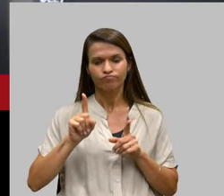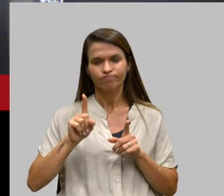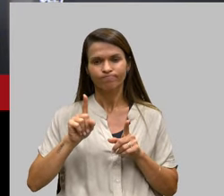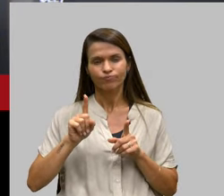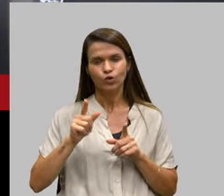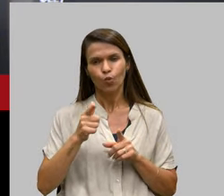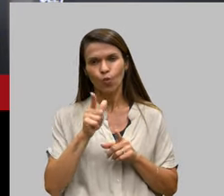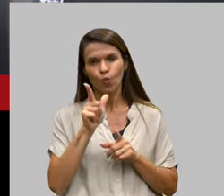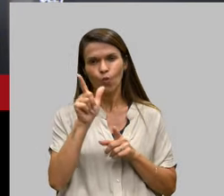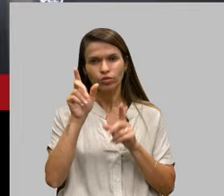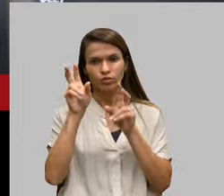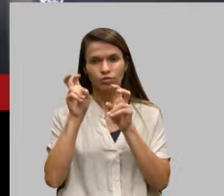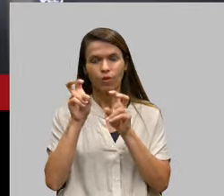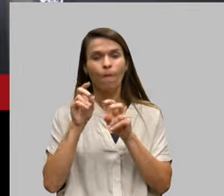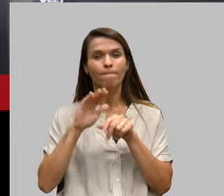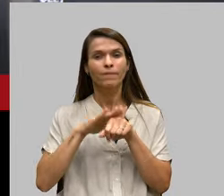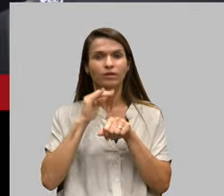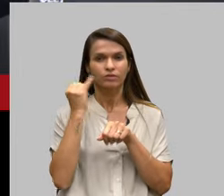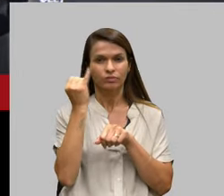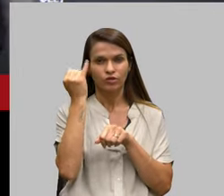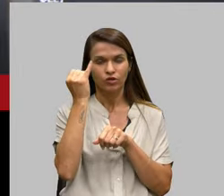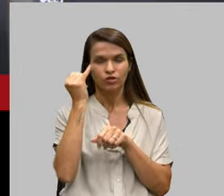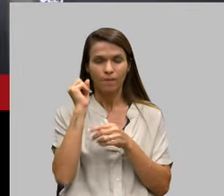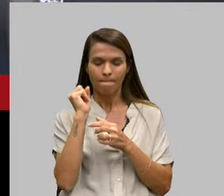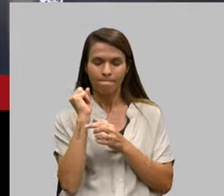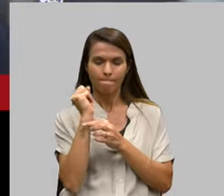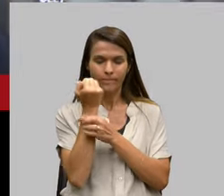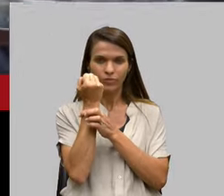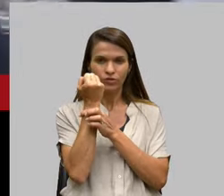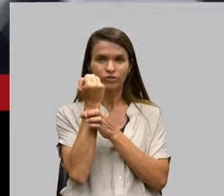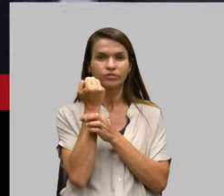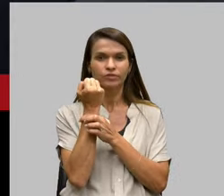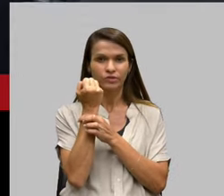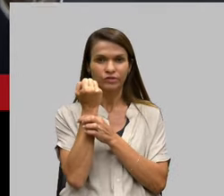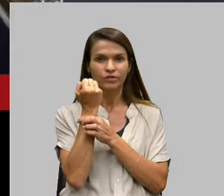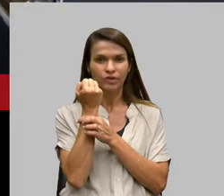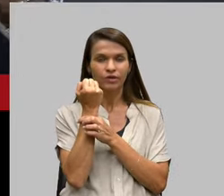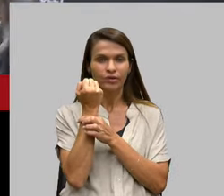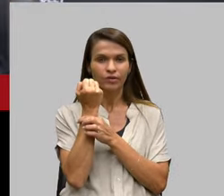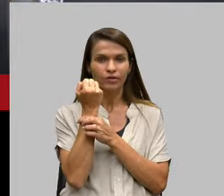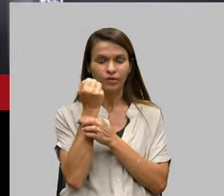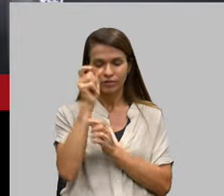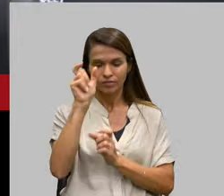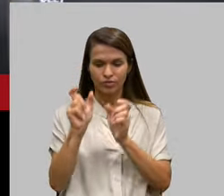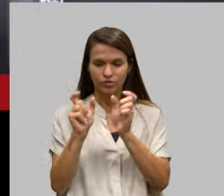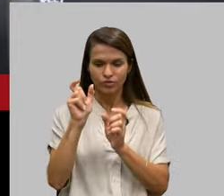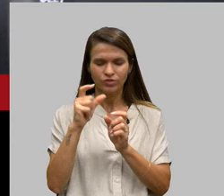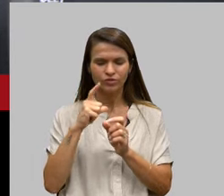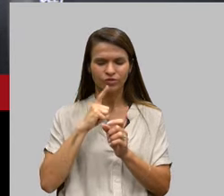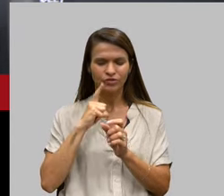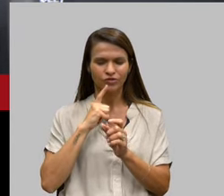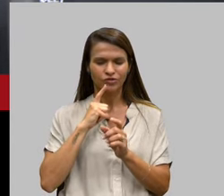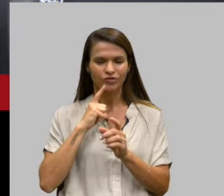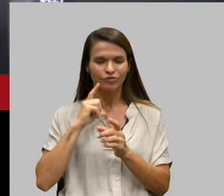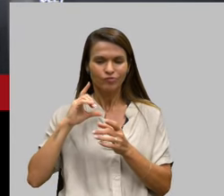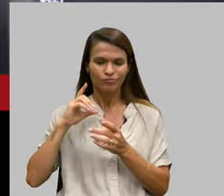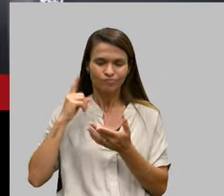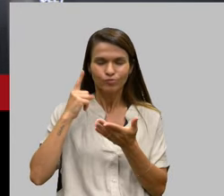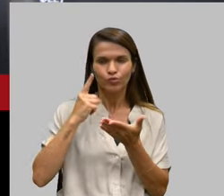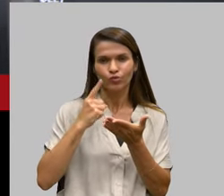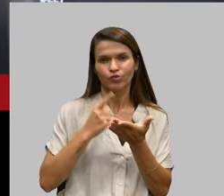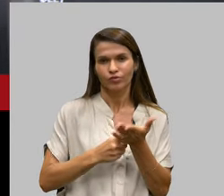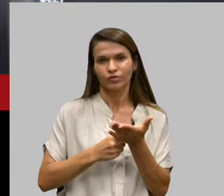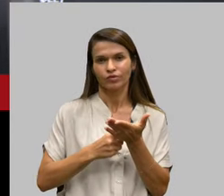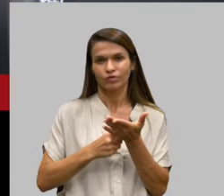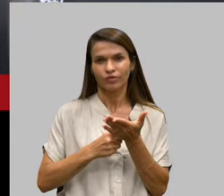importante é proteger esses cidadãos que fizeram um pacto lá atrás de um benefício Previdenciário que